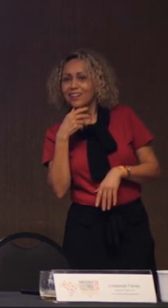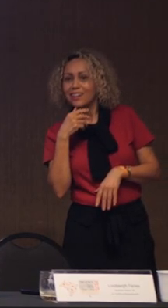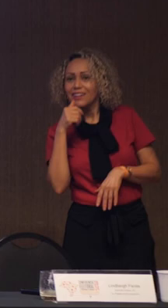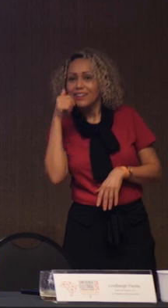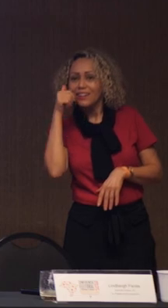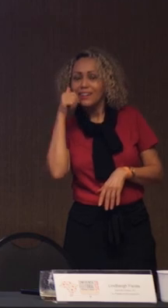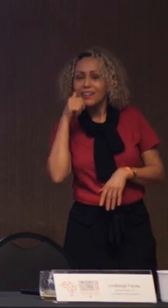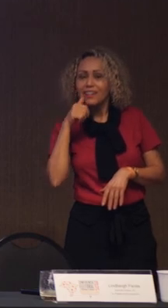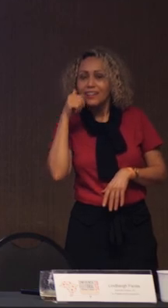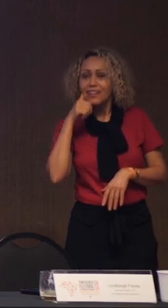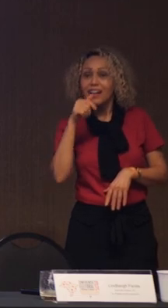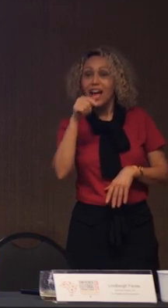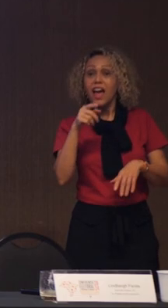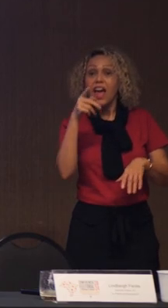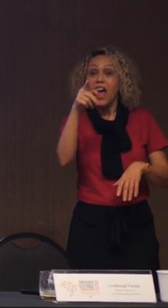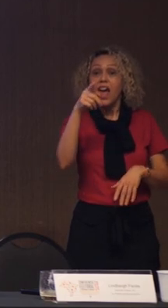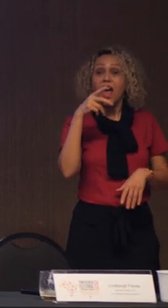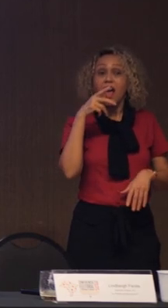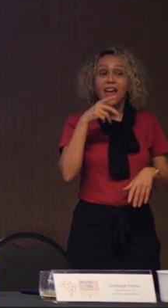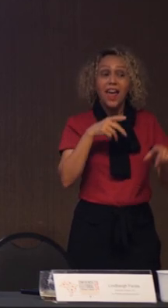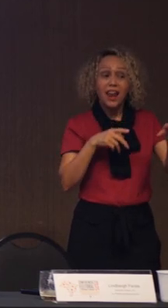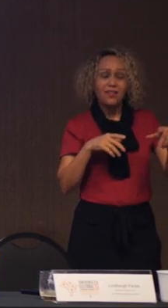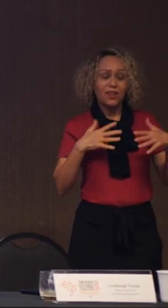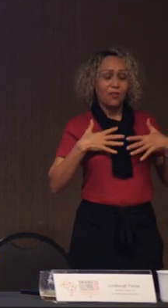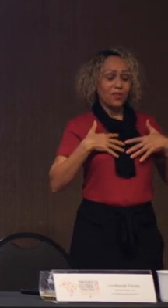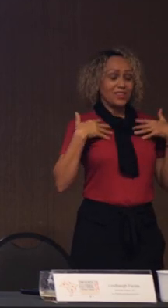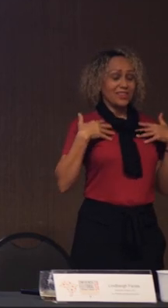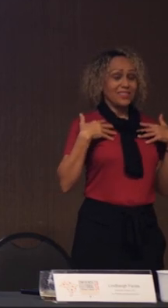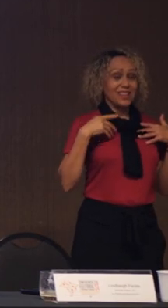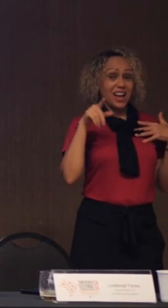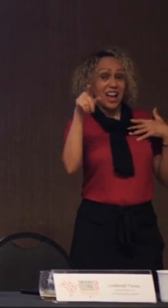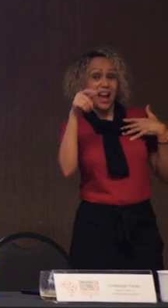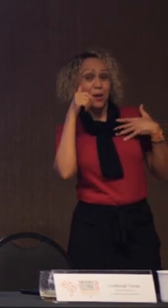atenção. Você disse que é uma satisfação, que é um tesão. Opa!